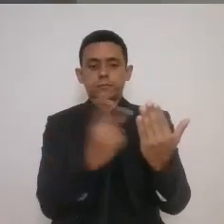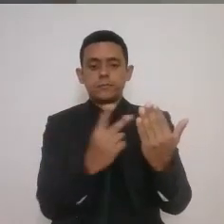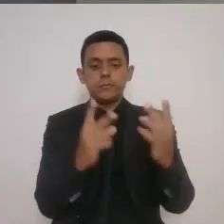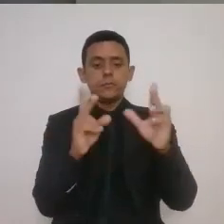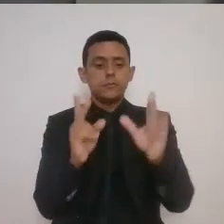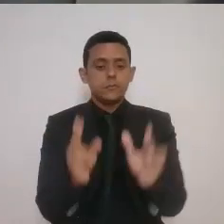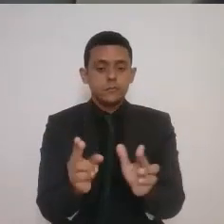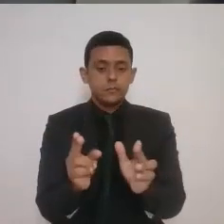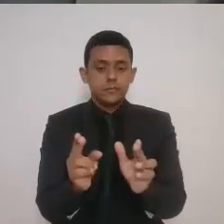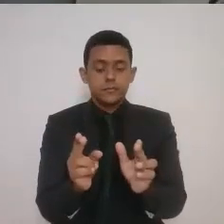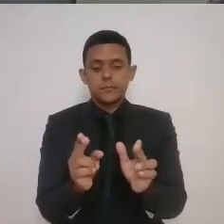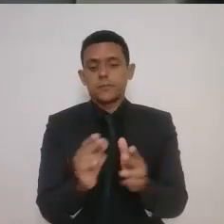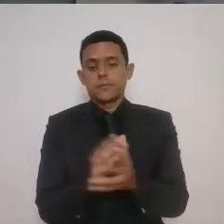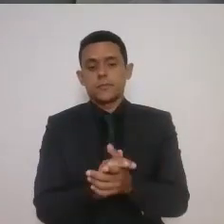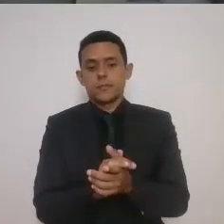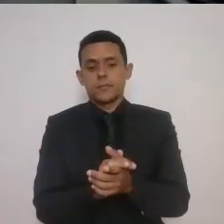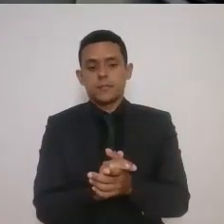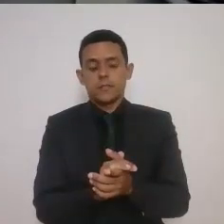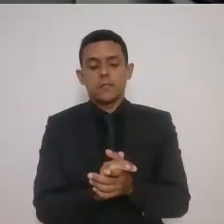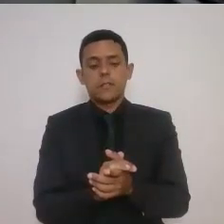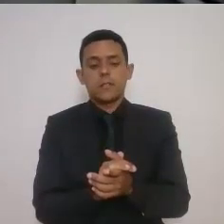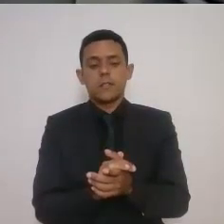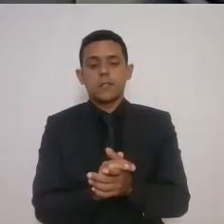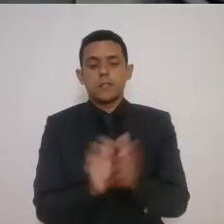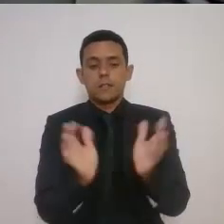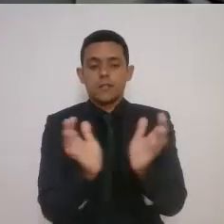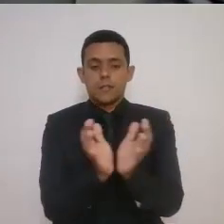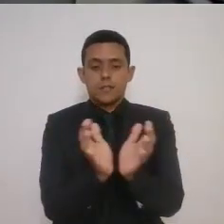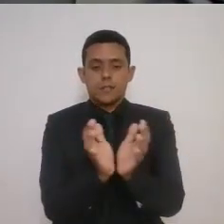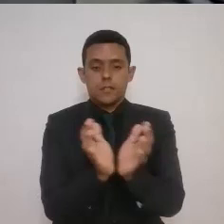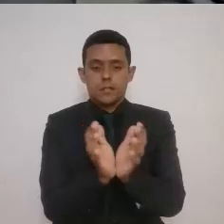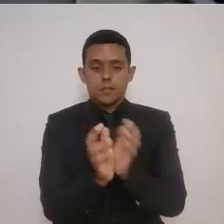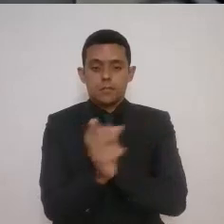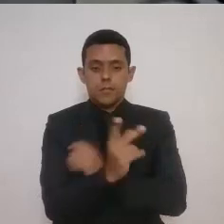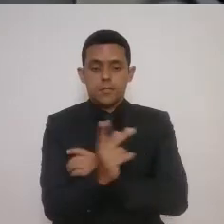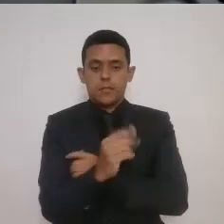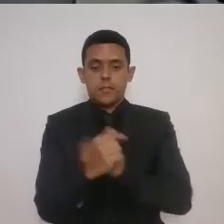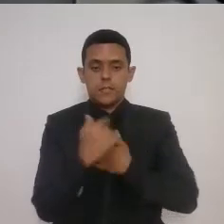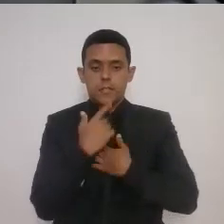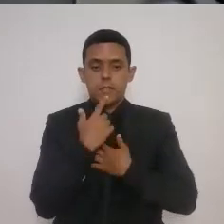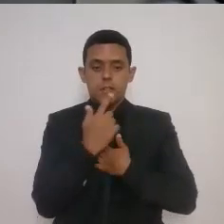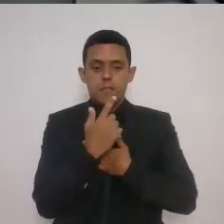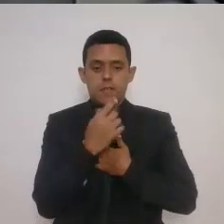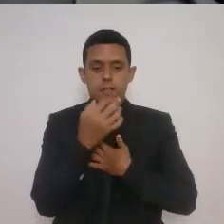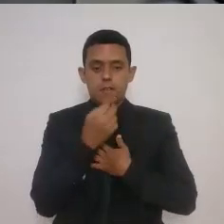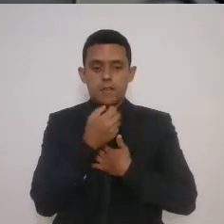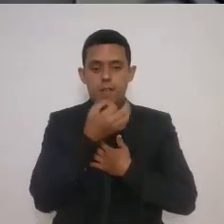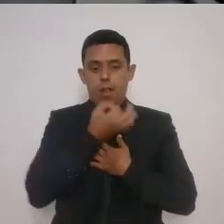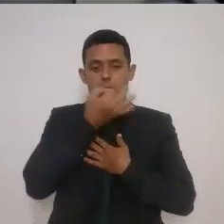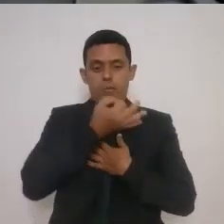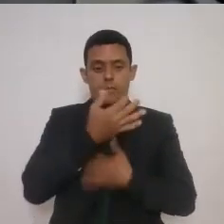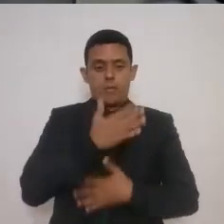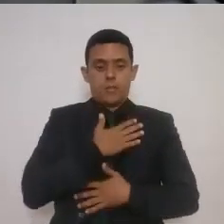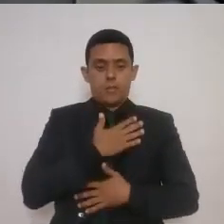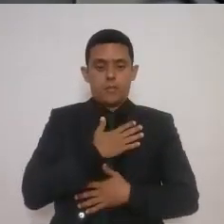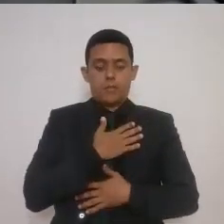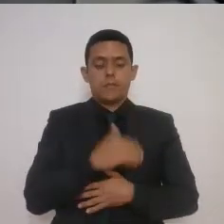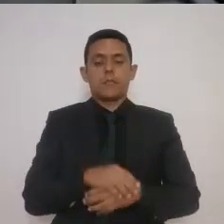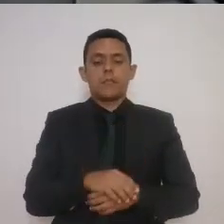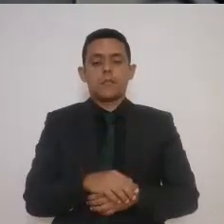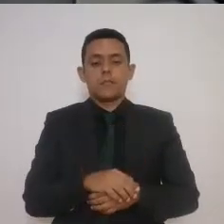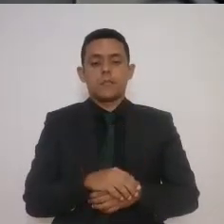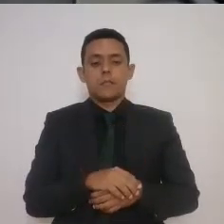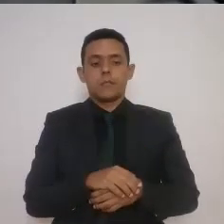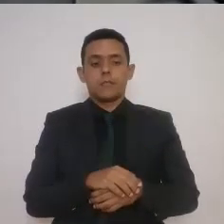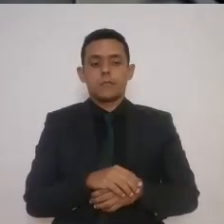processos estejam relacionados a fato ligado à mesma empresa, essa argumentação minha, né, trazendo naturalmente o que ele atacadão, os delitos